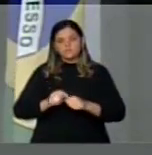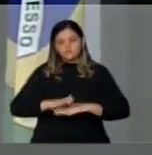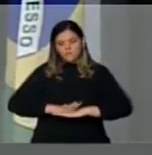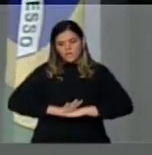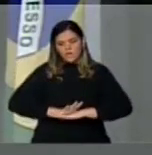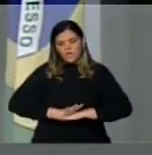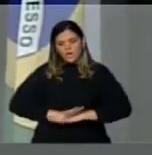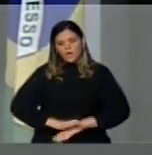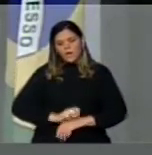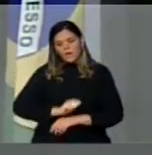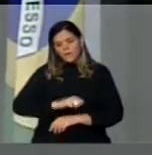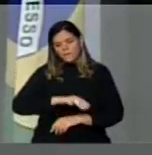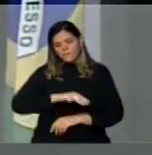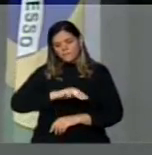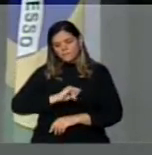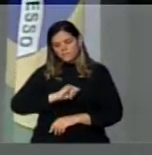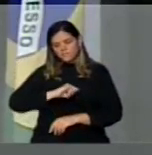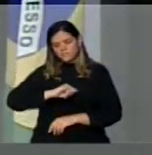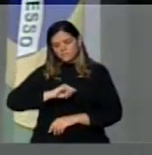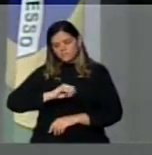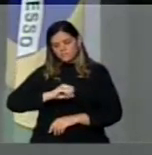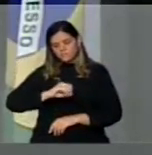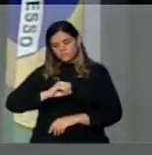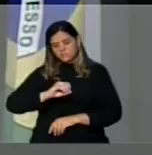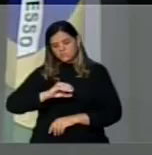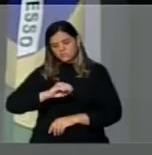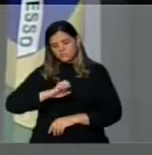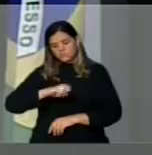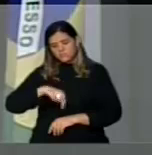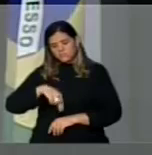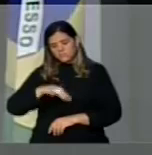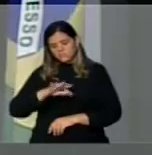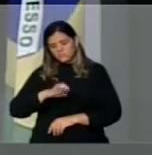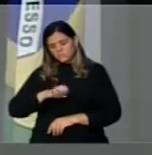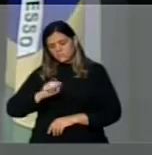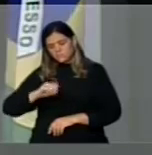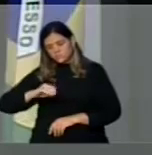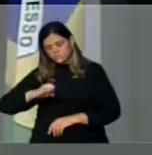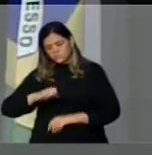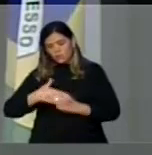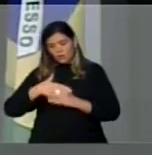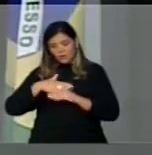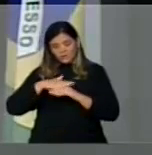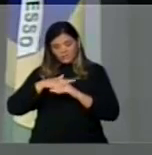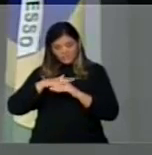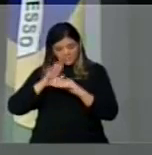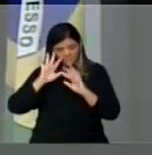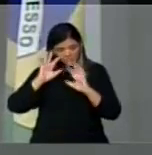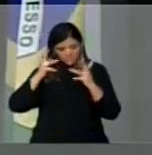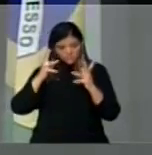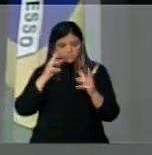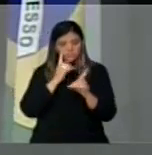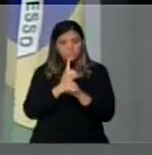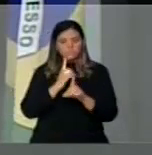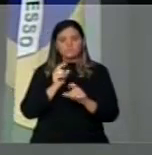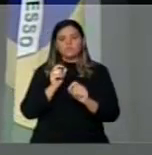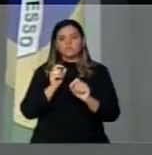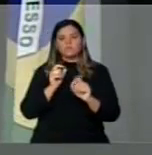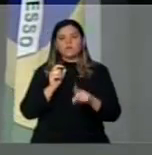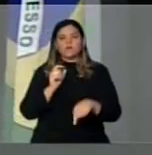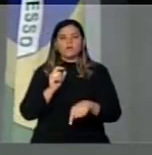e mandou o material para a Fiocruz, para que se pudesse investigar, e ali foi identificado